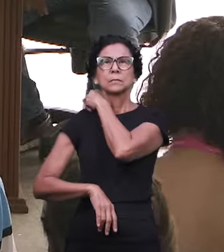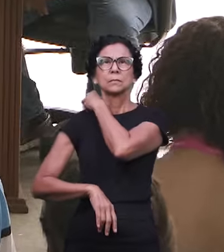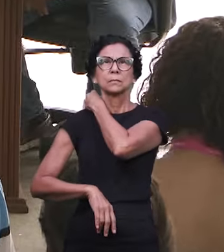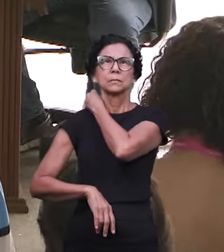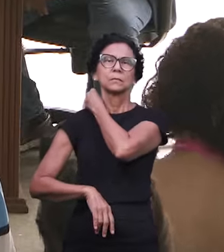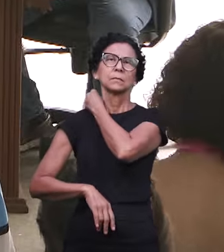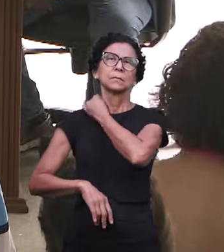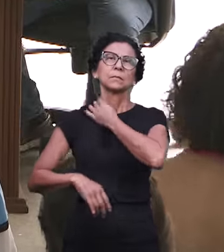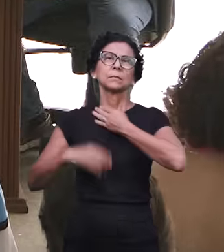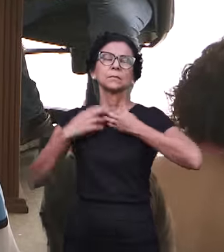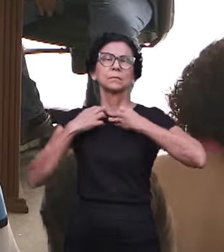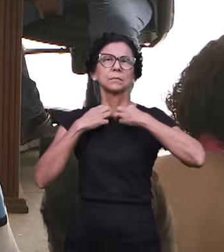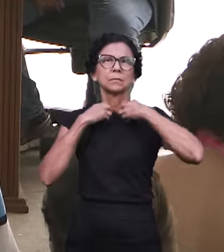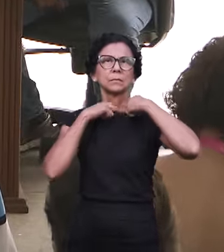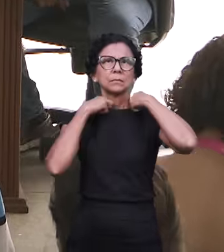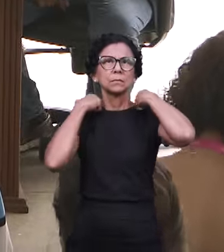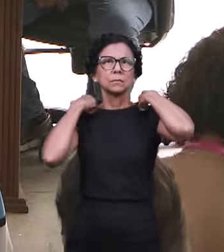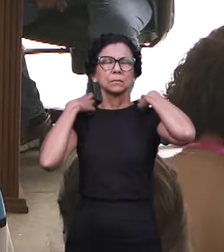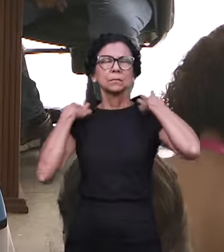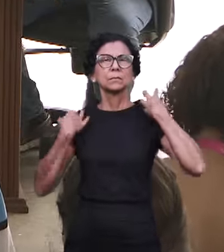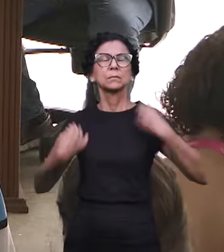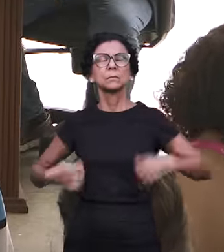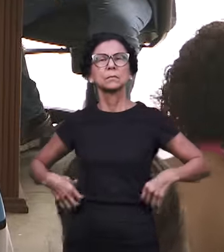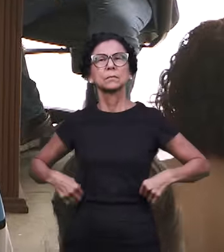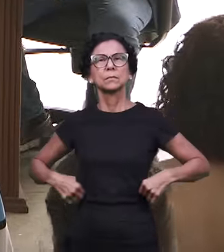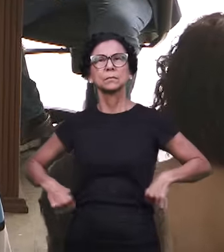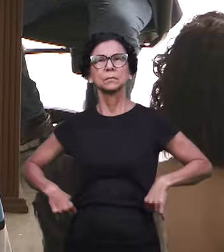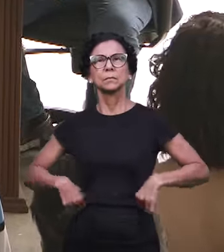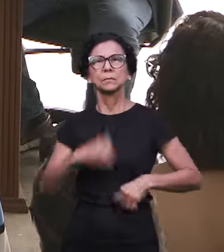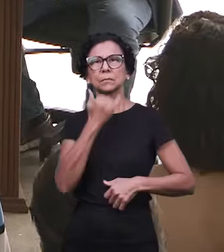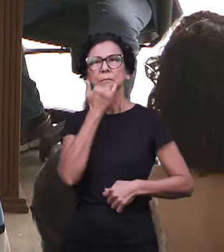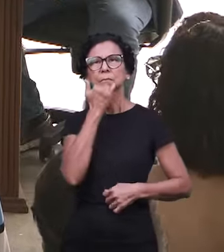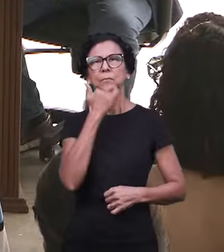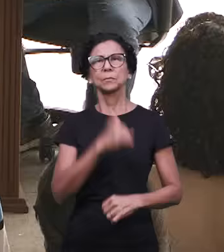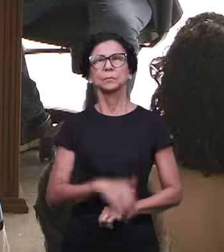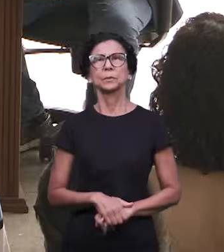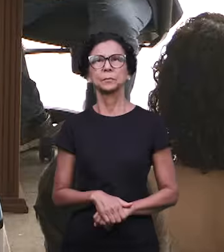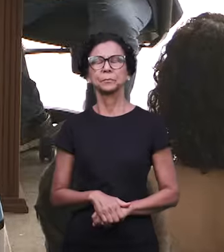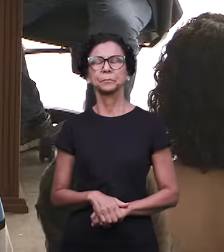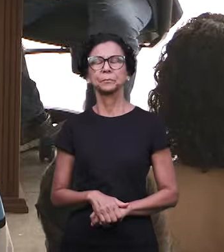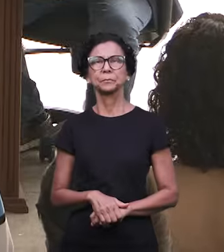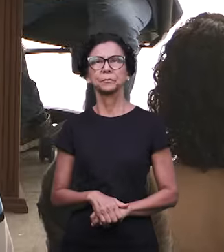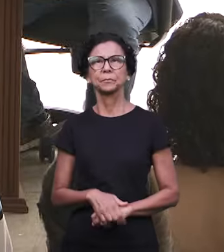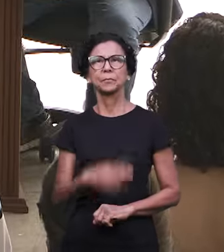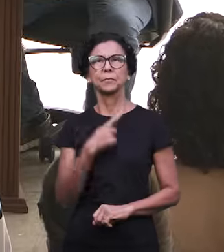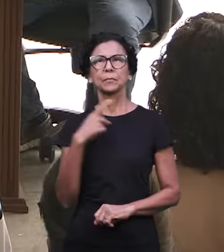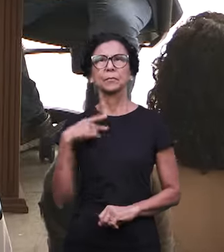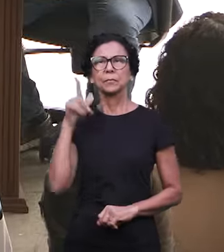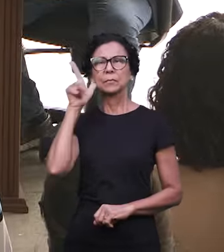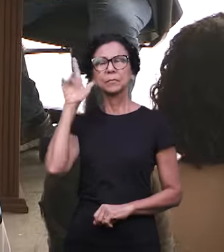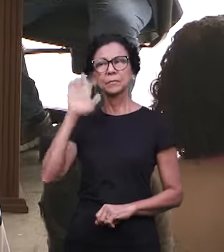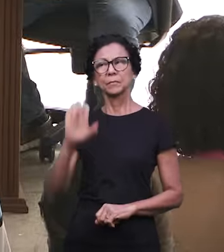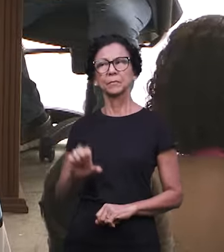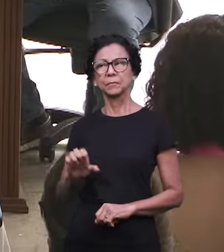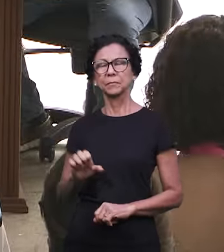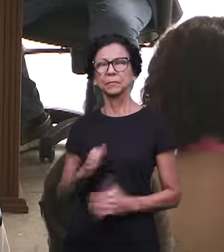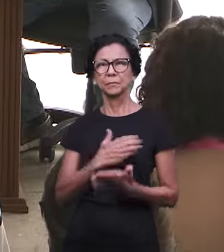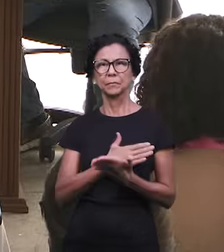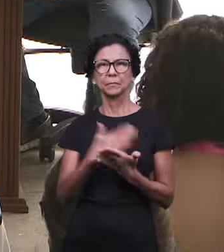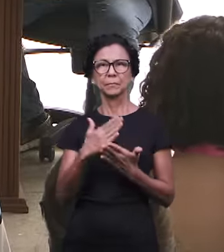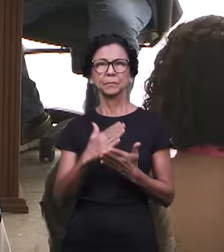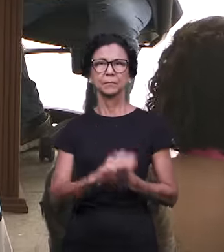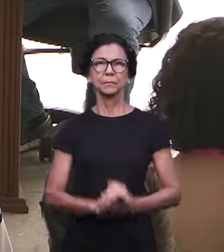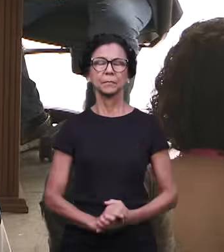ou não a salvação. O pastor Luiz Eugênio vai iniciar e depois daremos continuidade. Dando